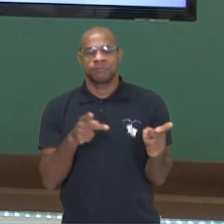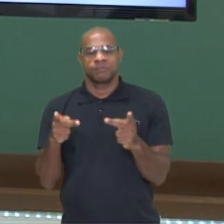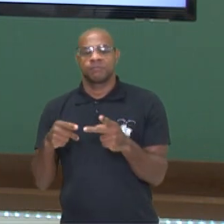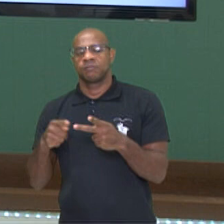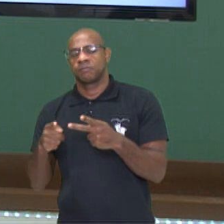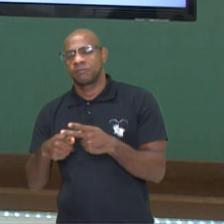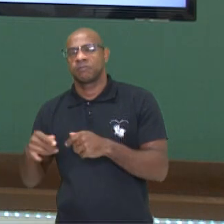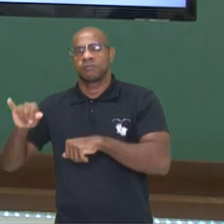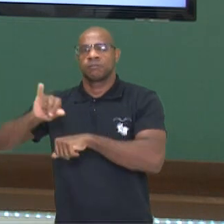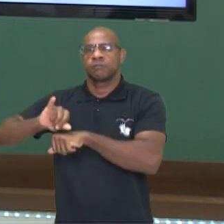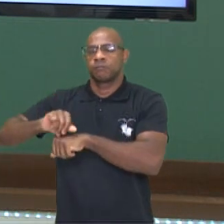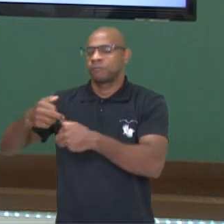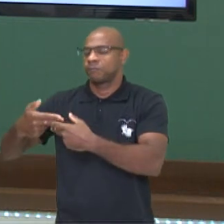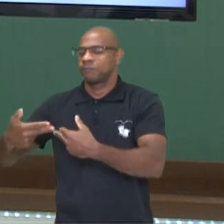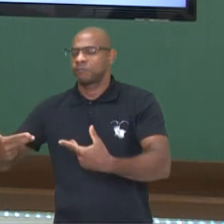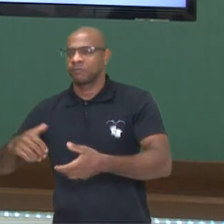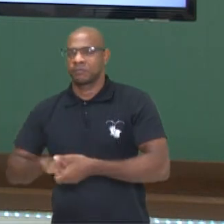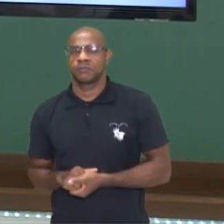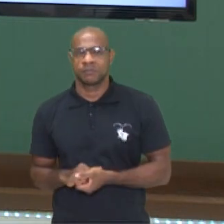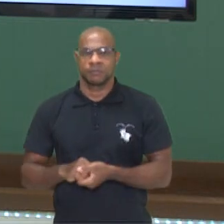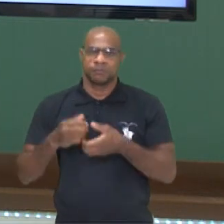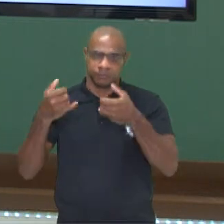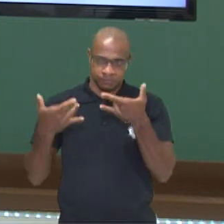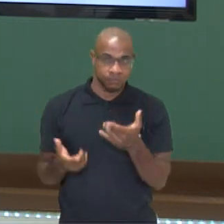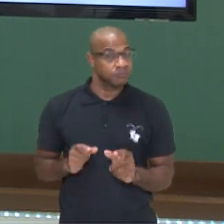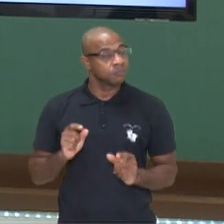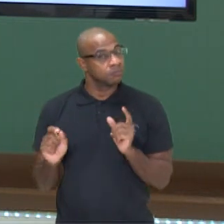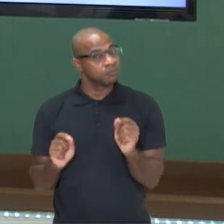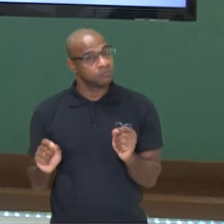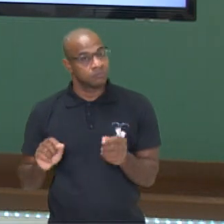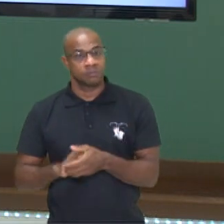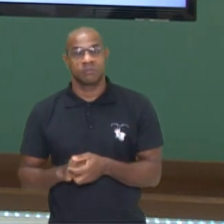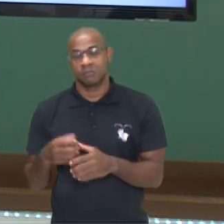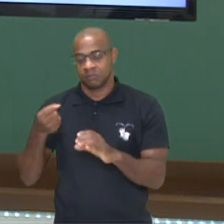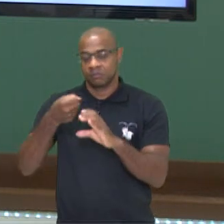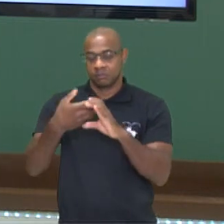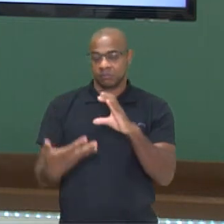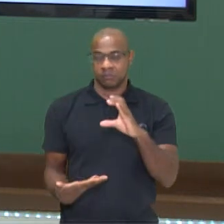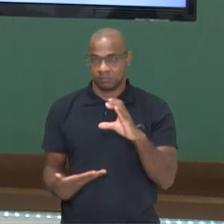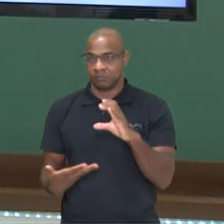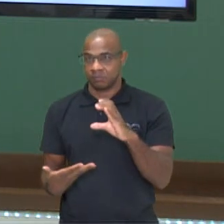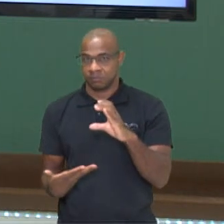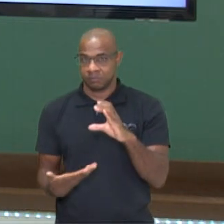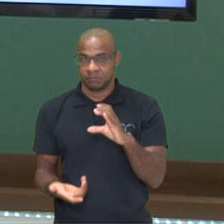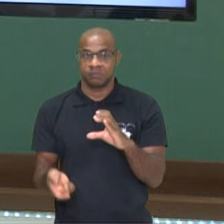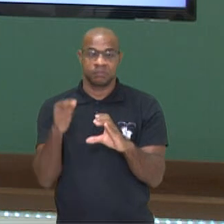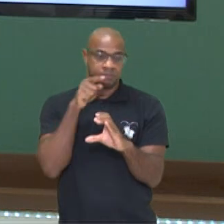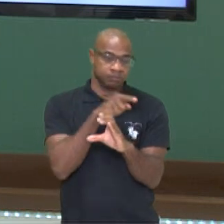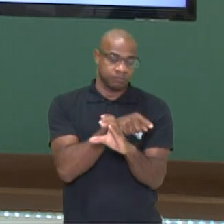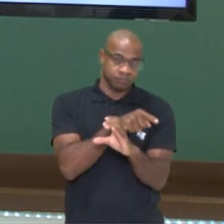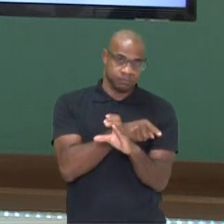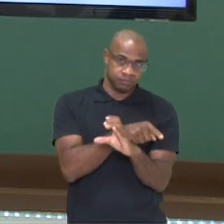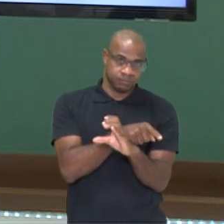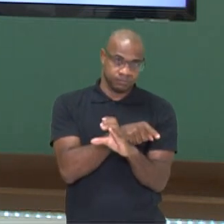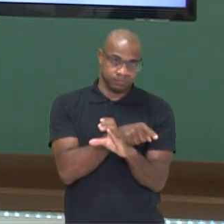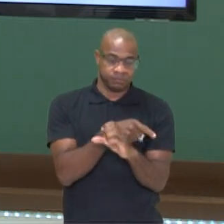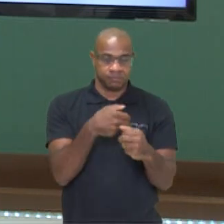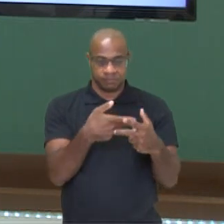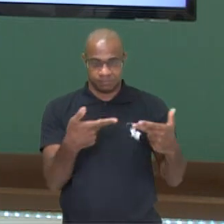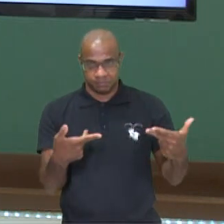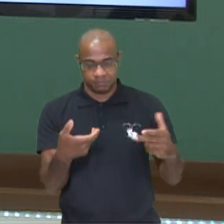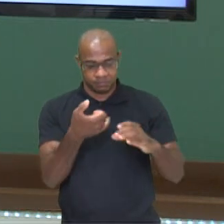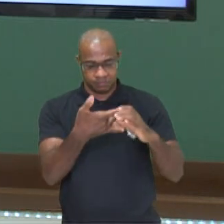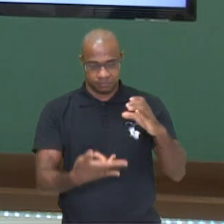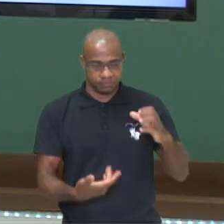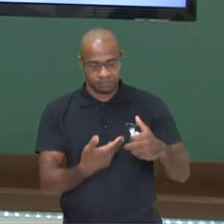quando falamos de predicativos, estamos falando de características, qualificações. E a respeito disso,